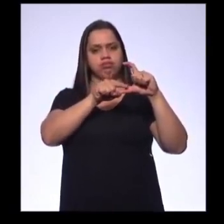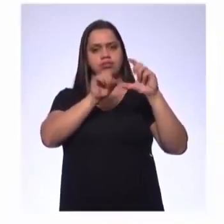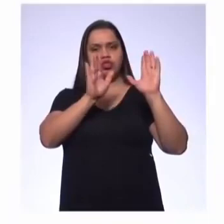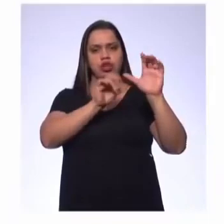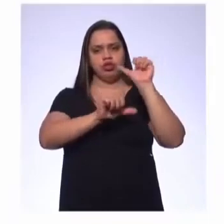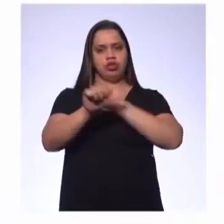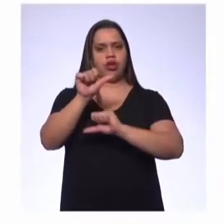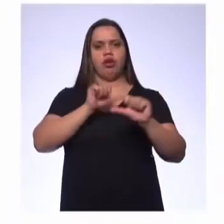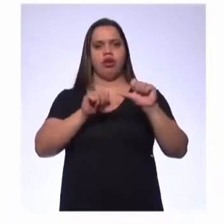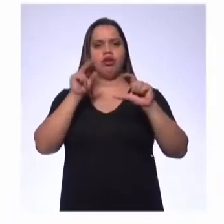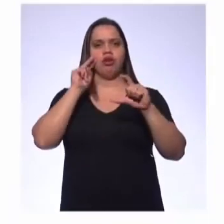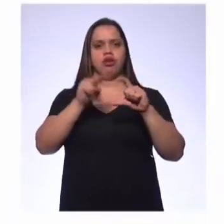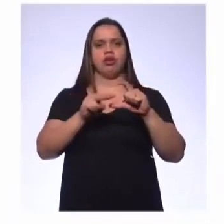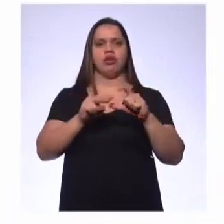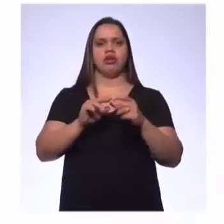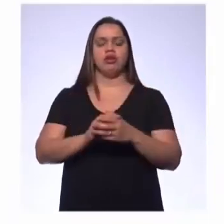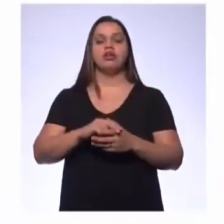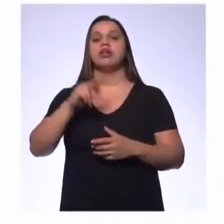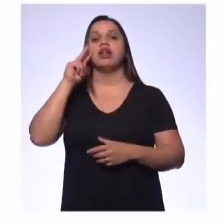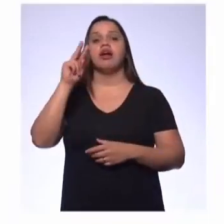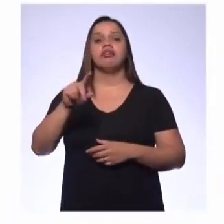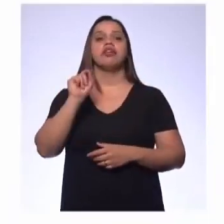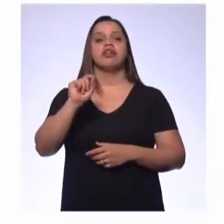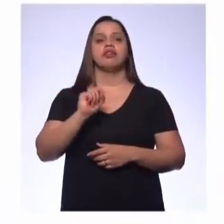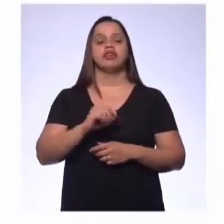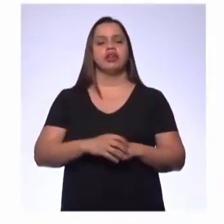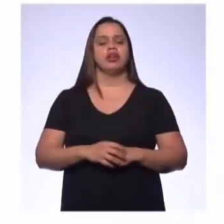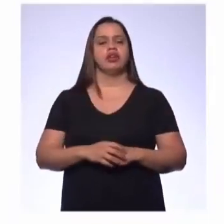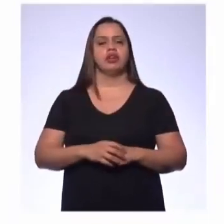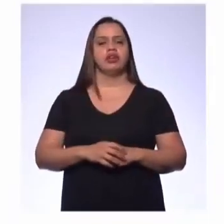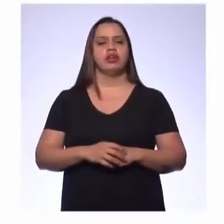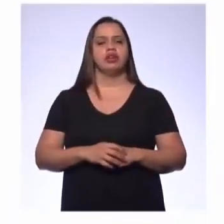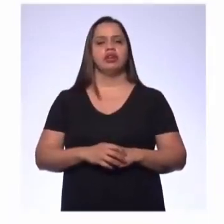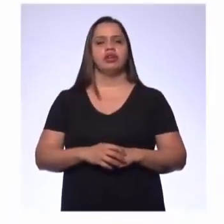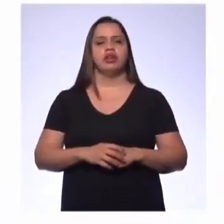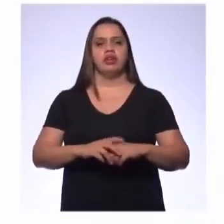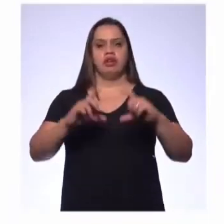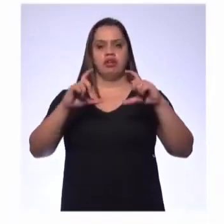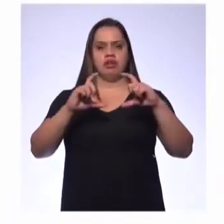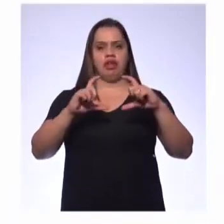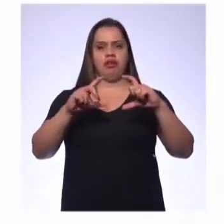trocar. Aí, o que você está vendo tem uma bola meio...